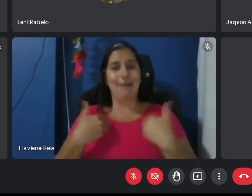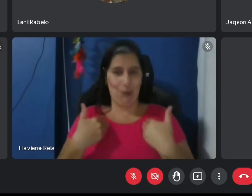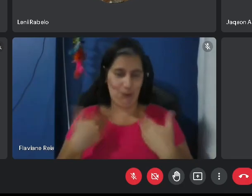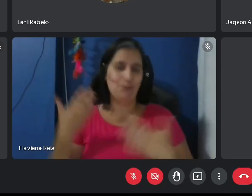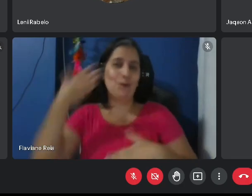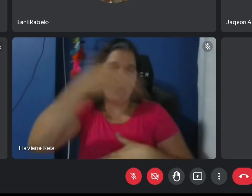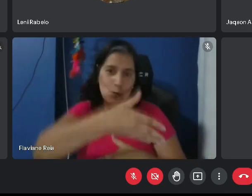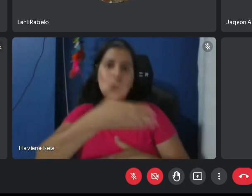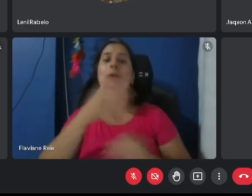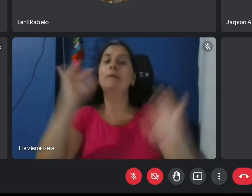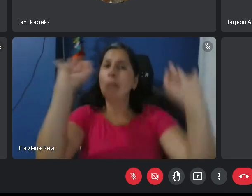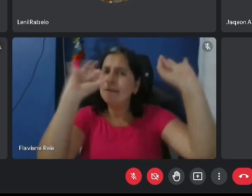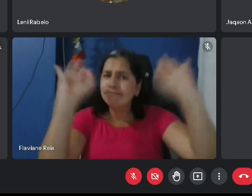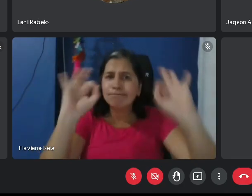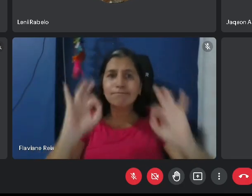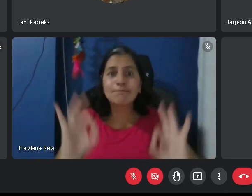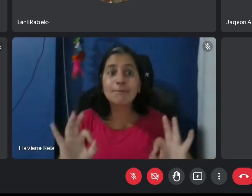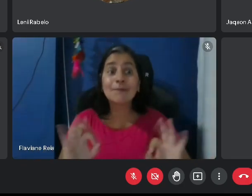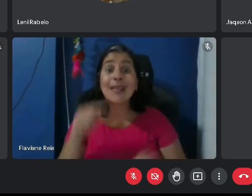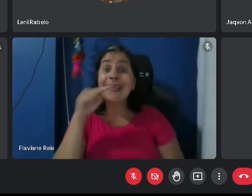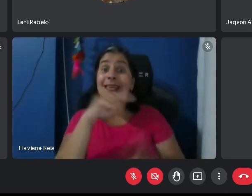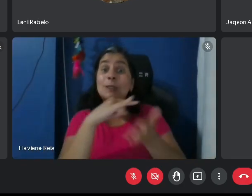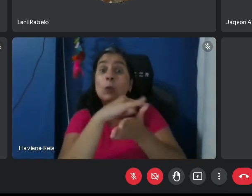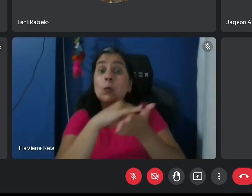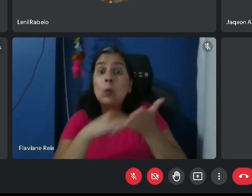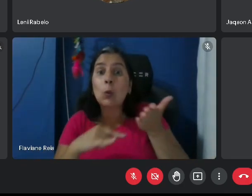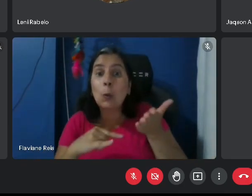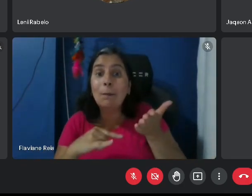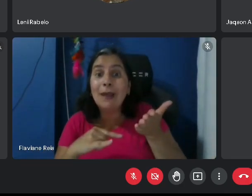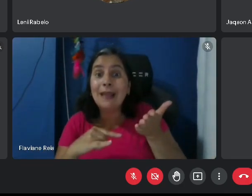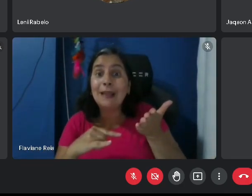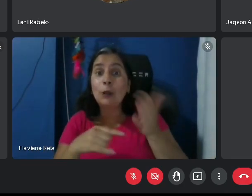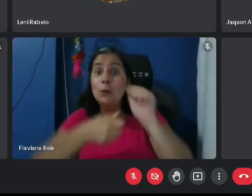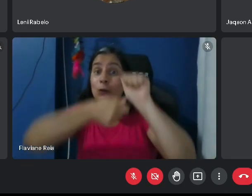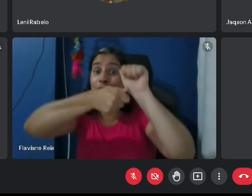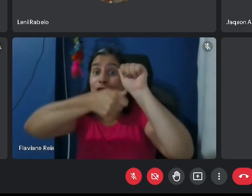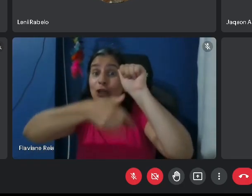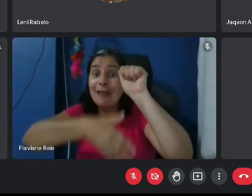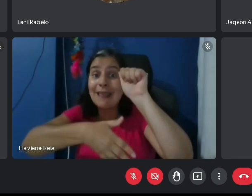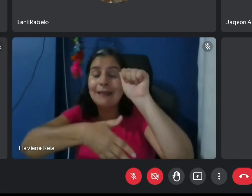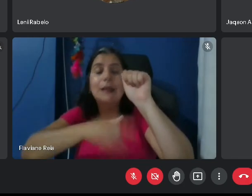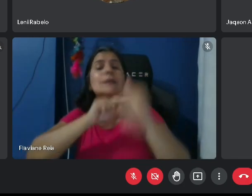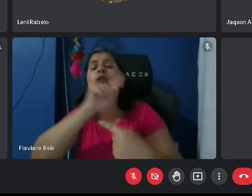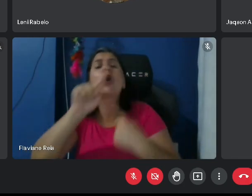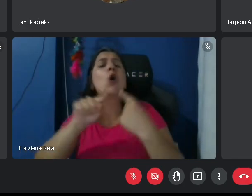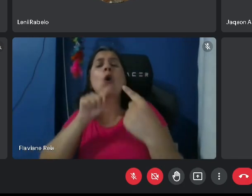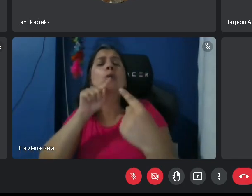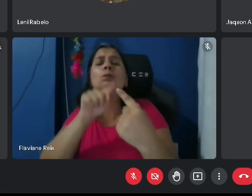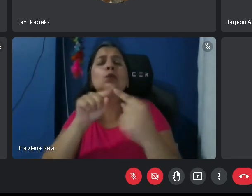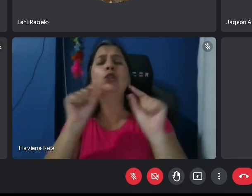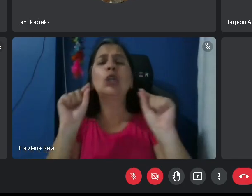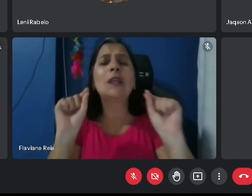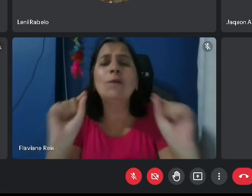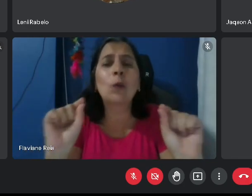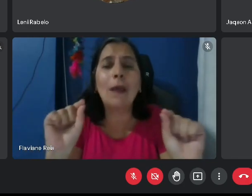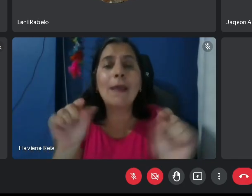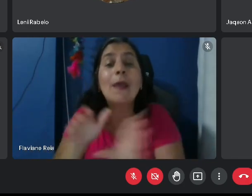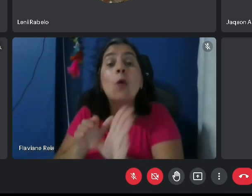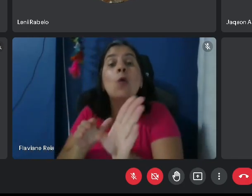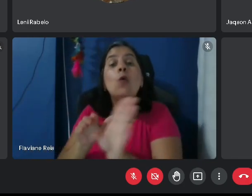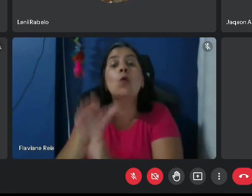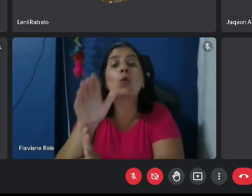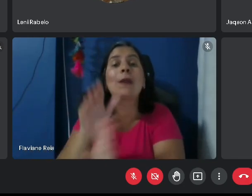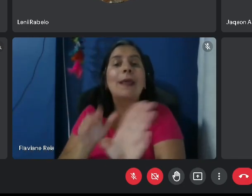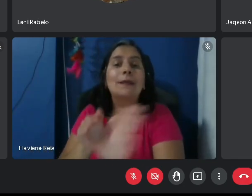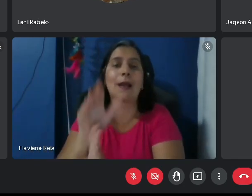na educação bilíngue. Eu, como representante, fico feliz com na criação desse documento que